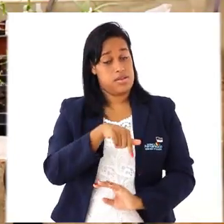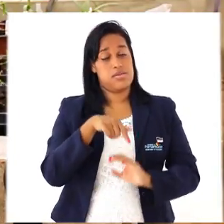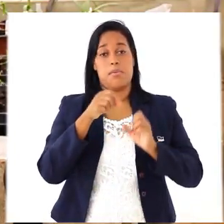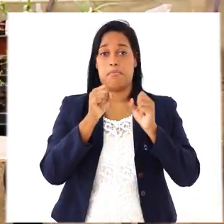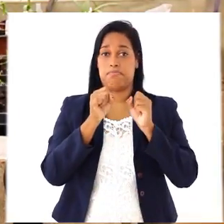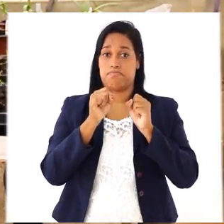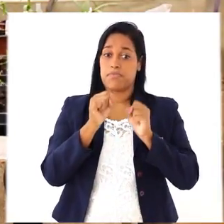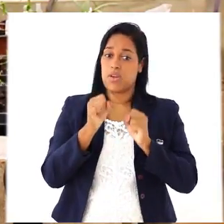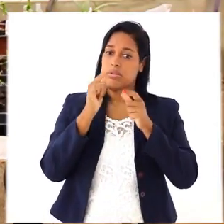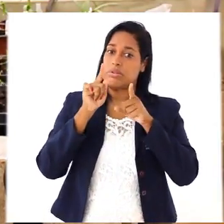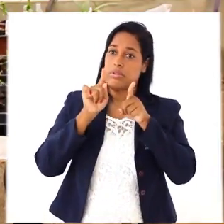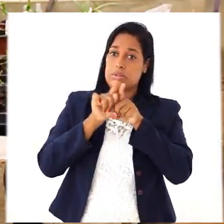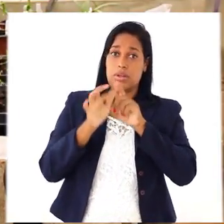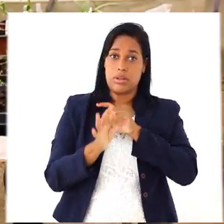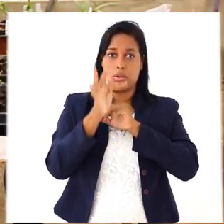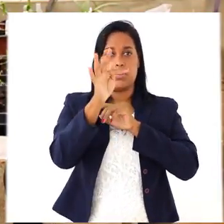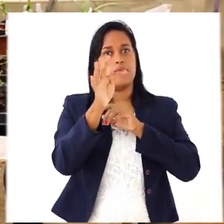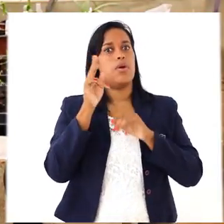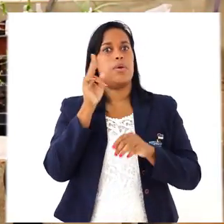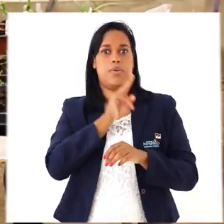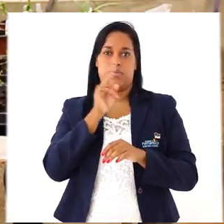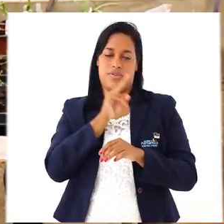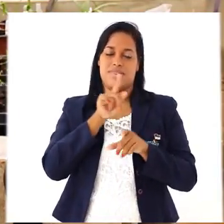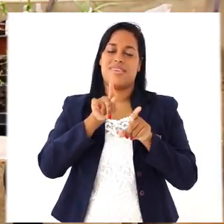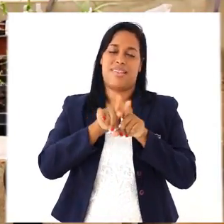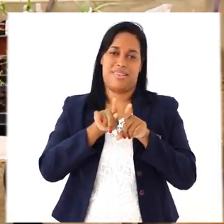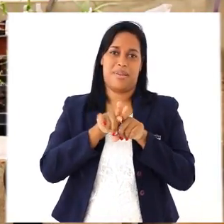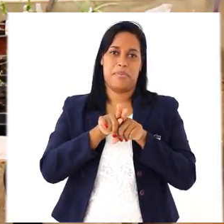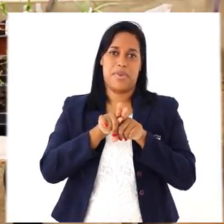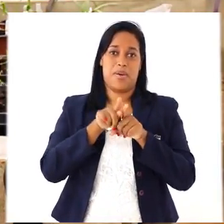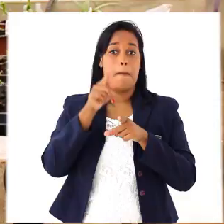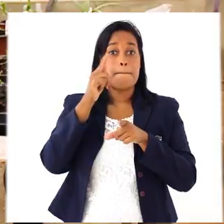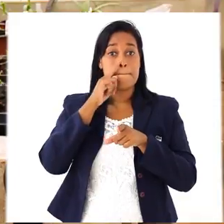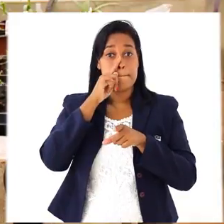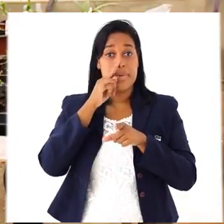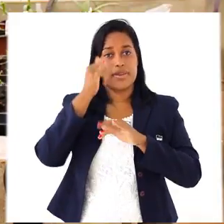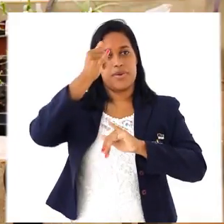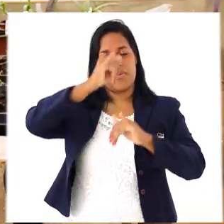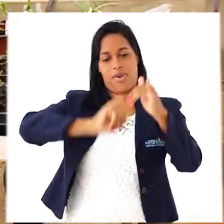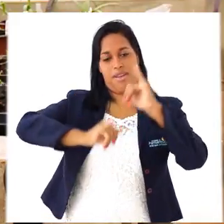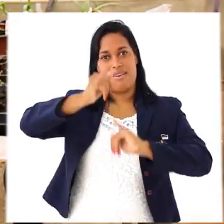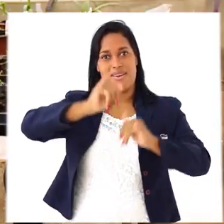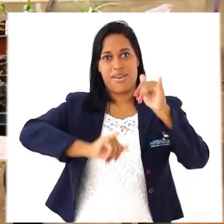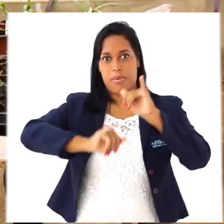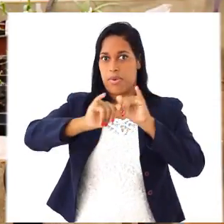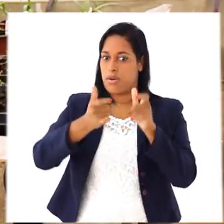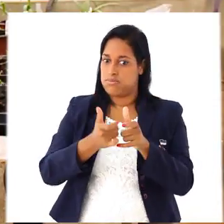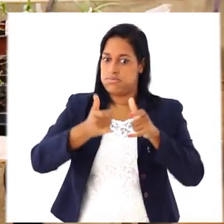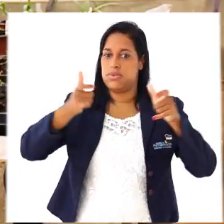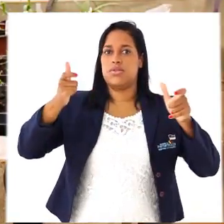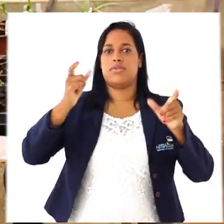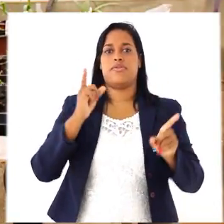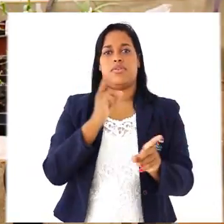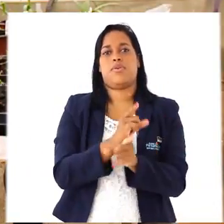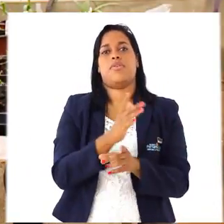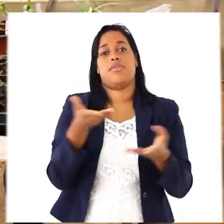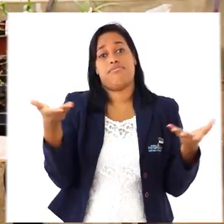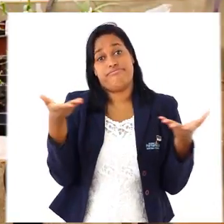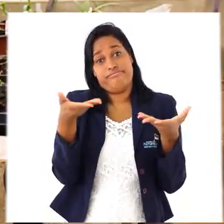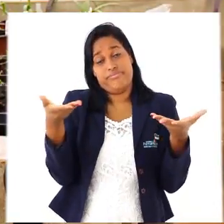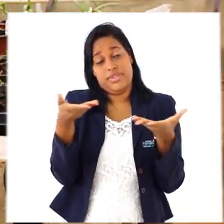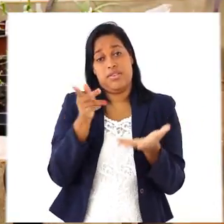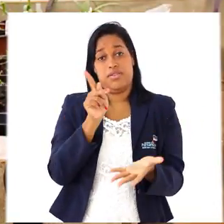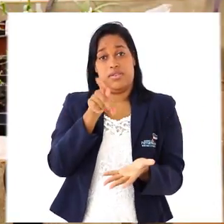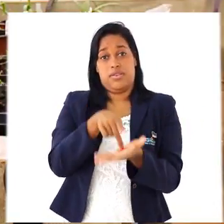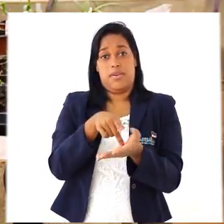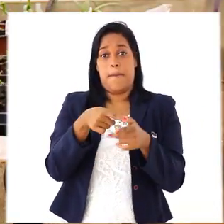ajudar num socorro rápido também. Então, o risco químico ele é um dos mais elevados que a gente vai encontrar. Mas a gente tem outros, por